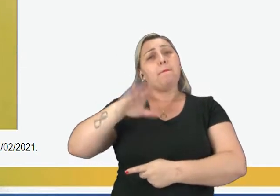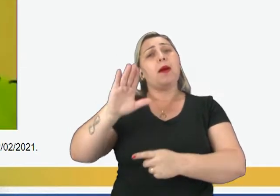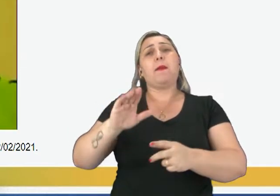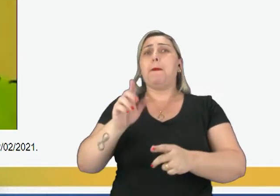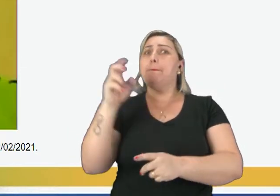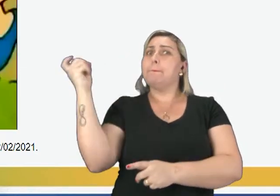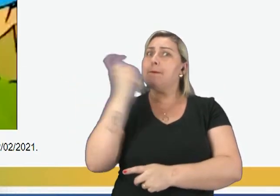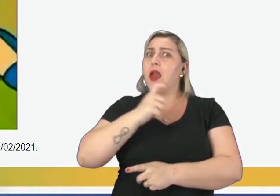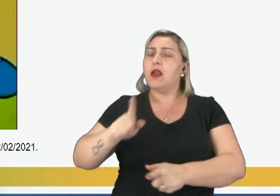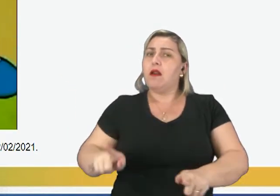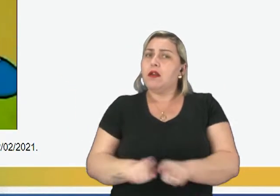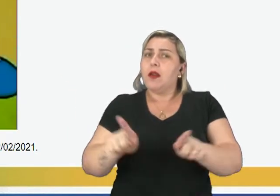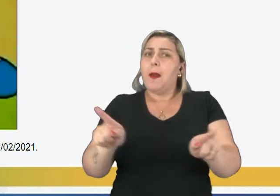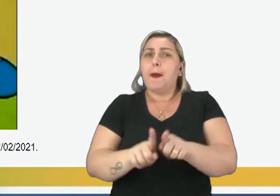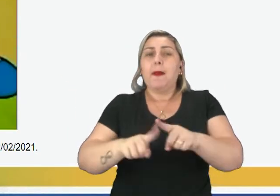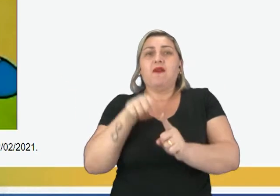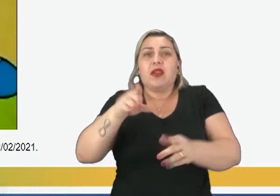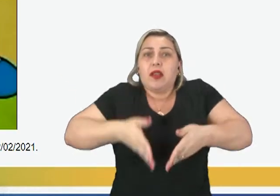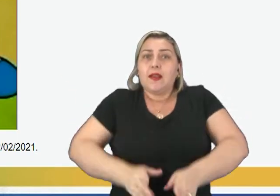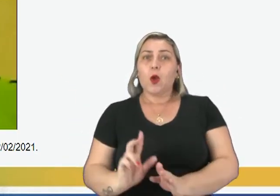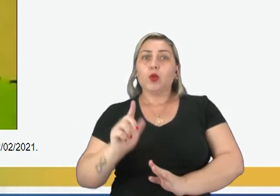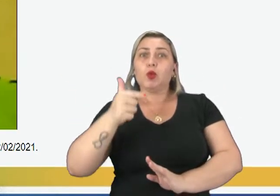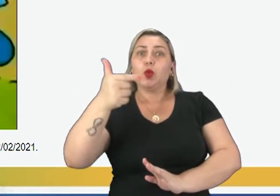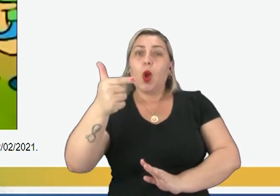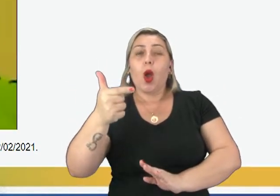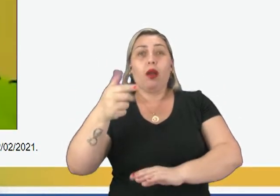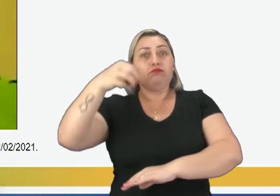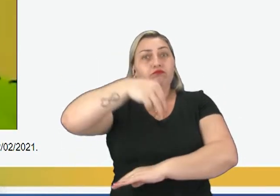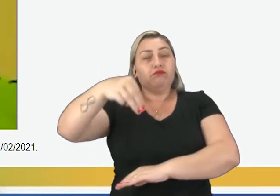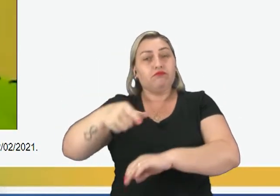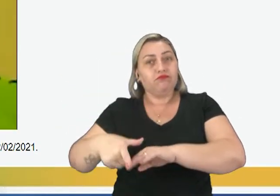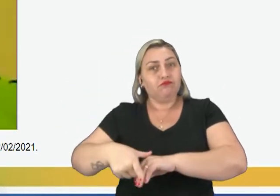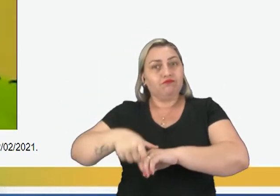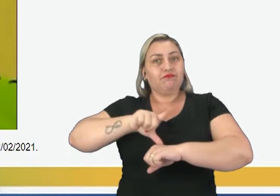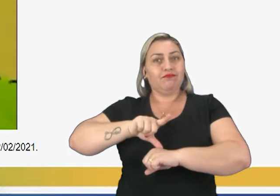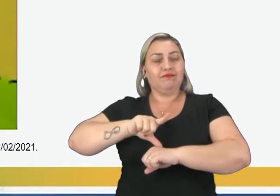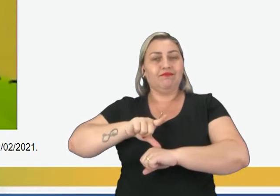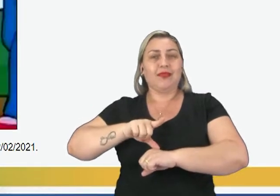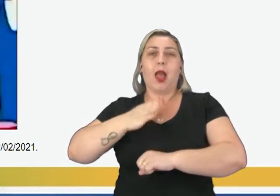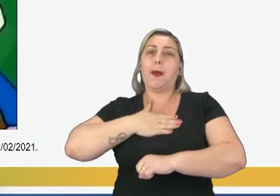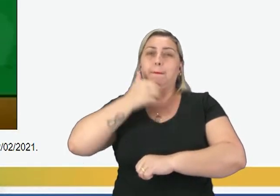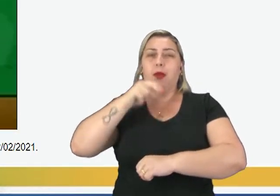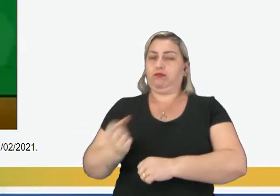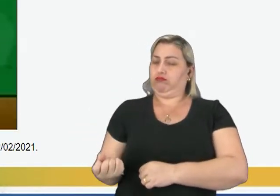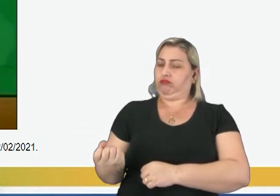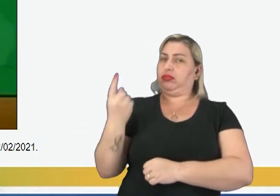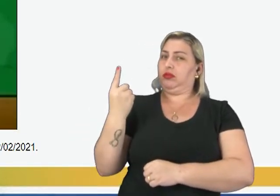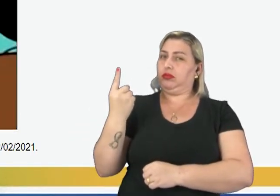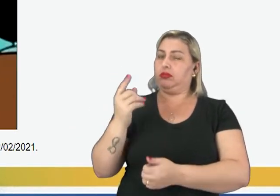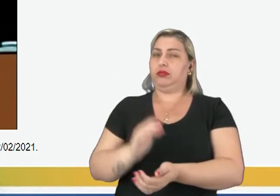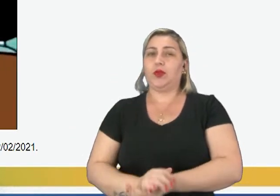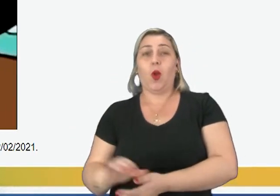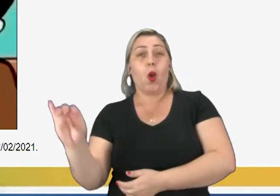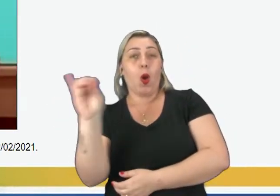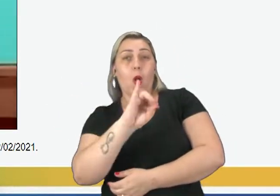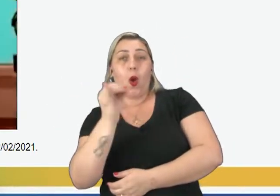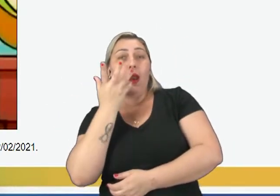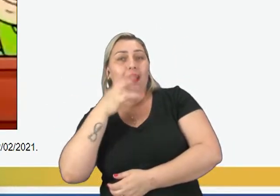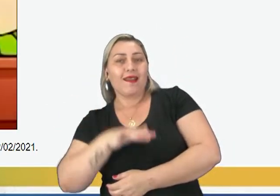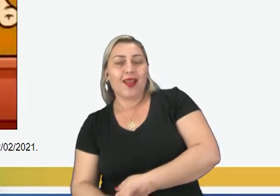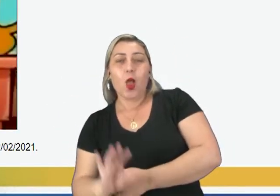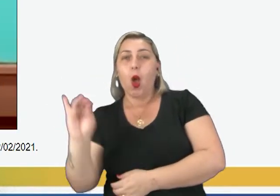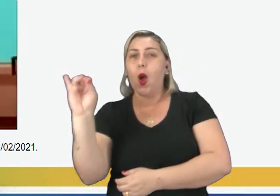somos gêmeos. Mas você nasceu 2 minutos antes. A mamãe me falou. Essa minha irmã é muito estranha. Olá, crianças.